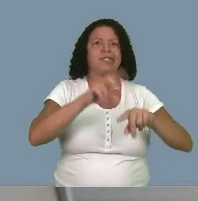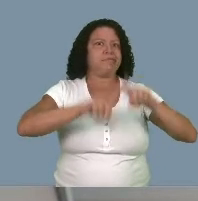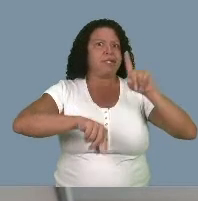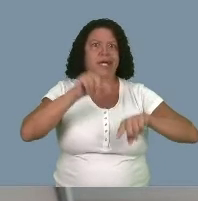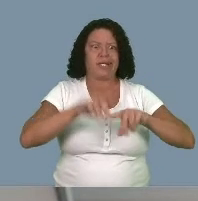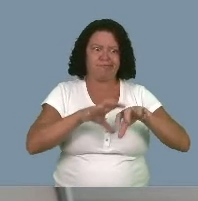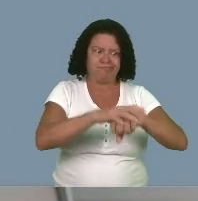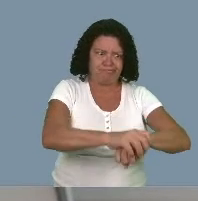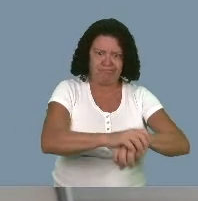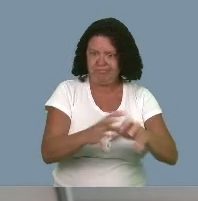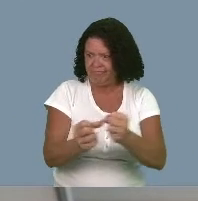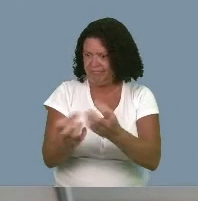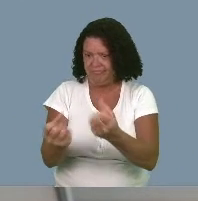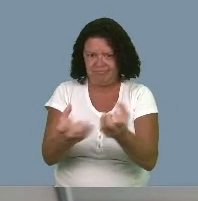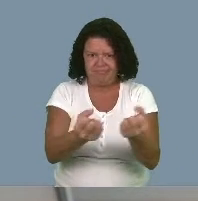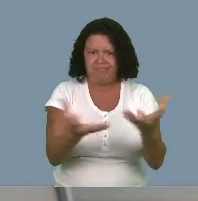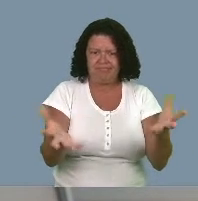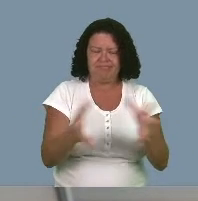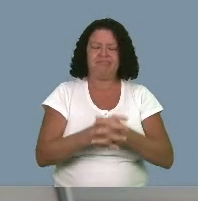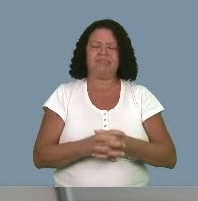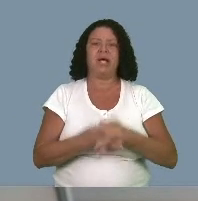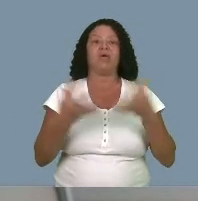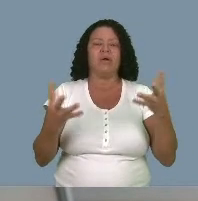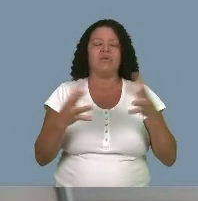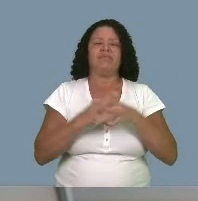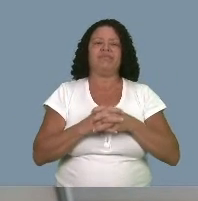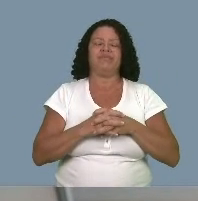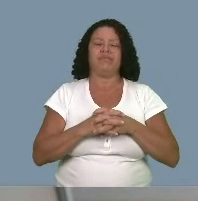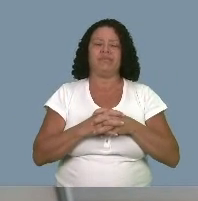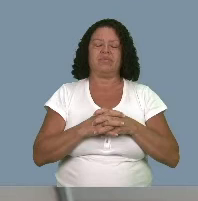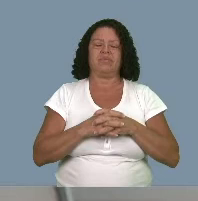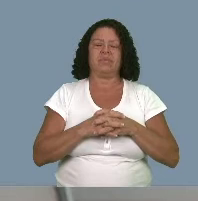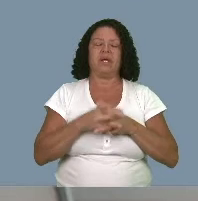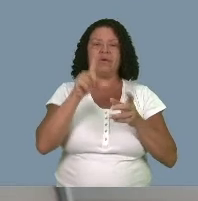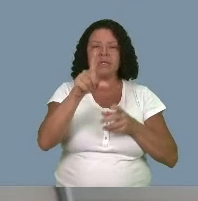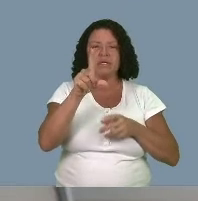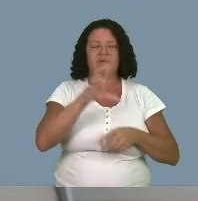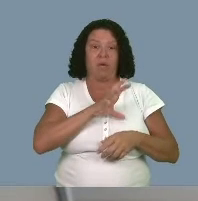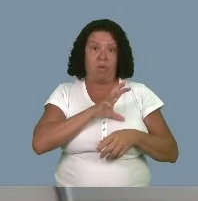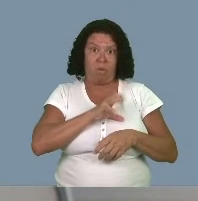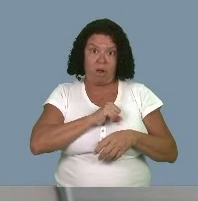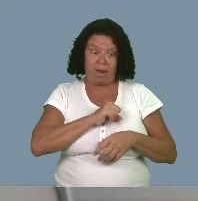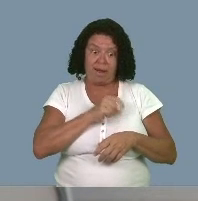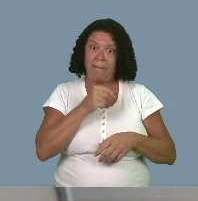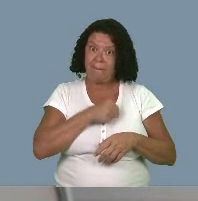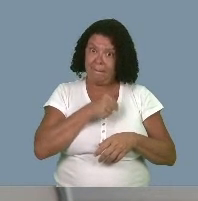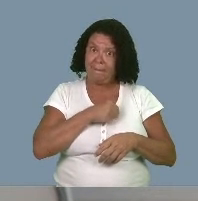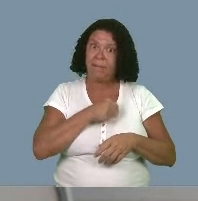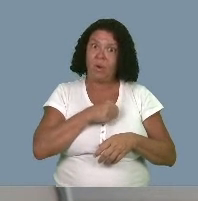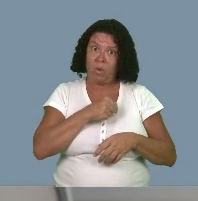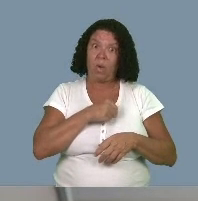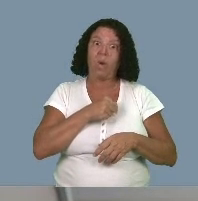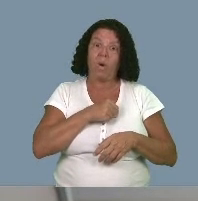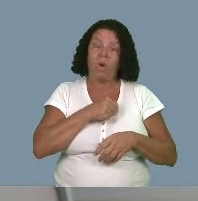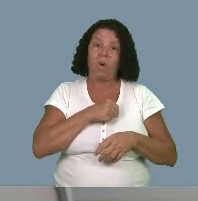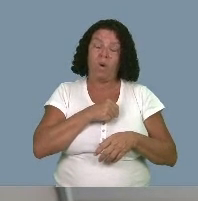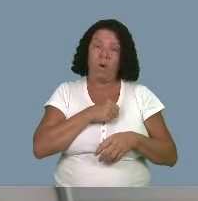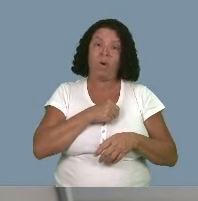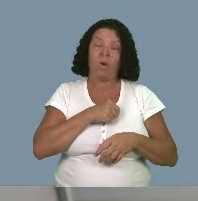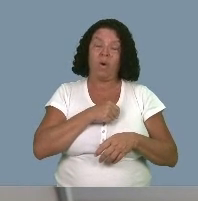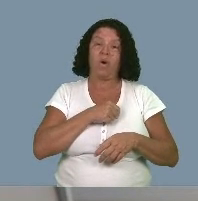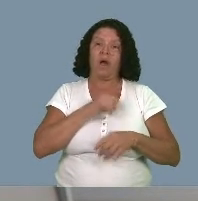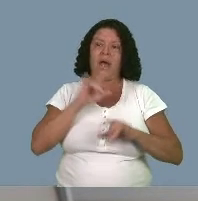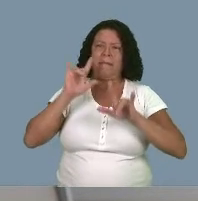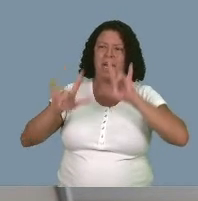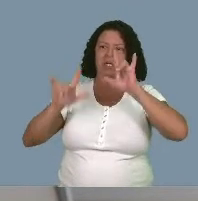materialismo. Tudo quanto induza ao amor e à renúncia das paixões